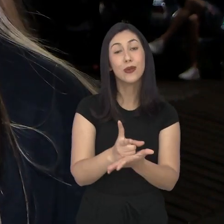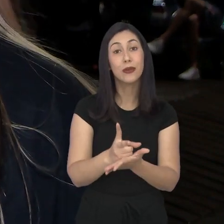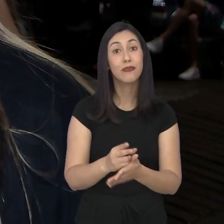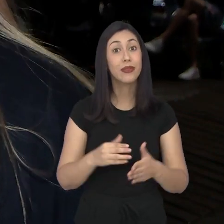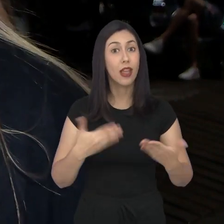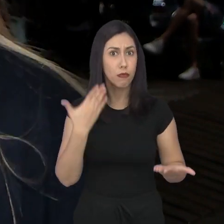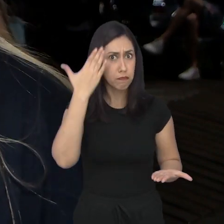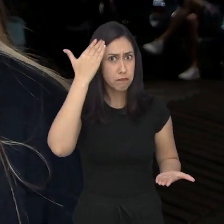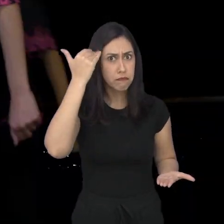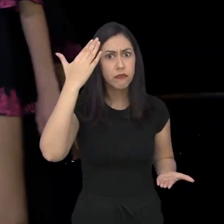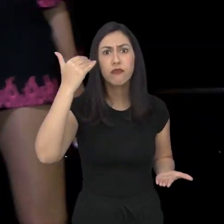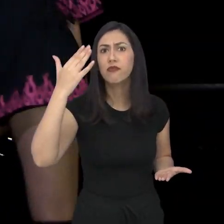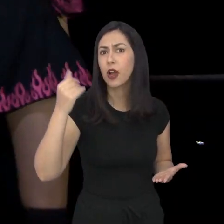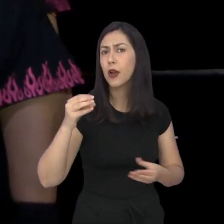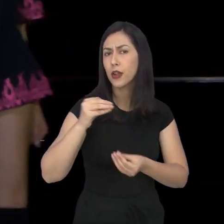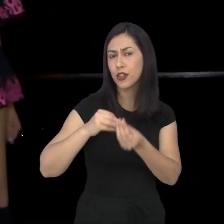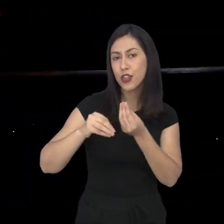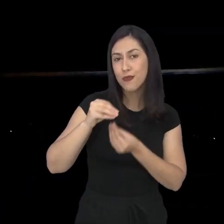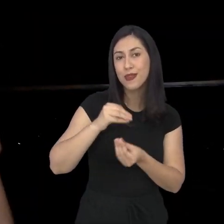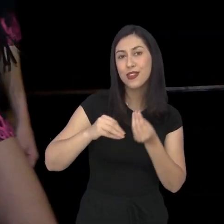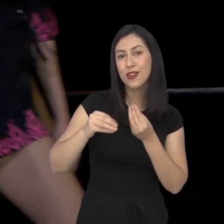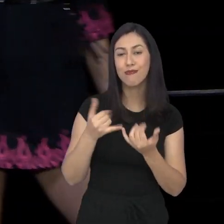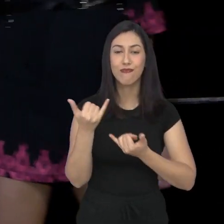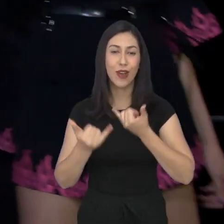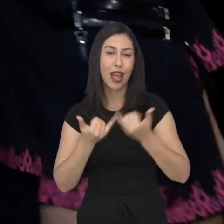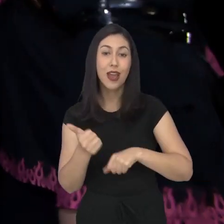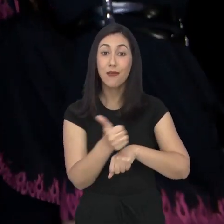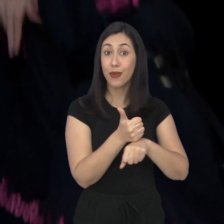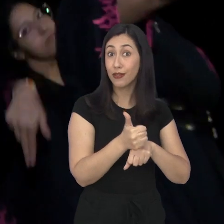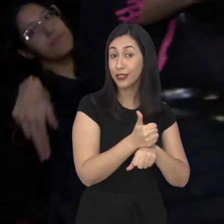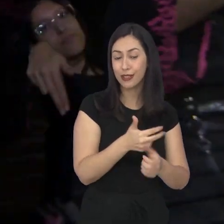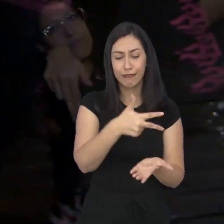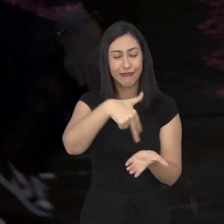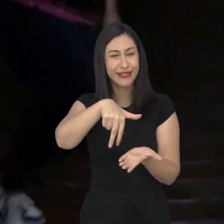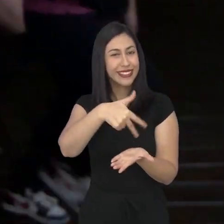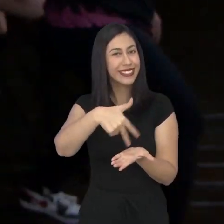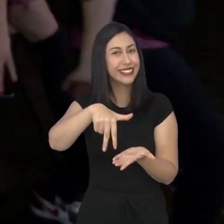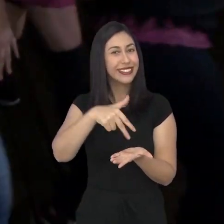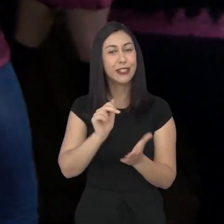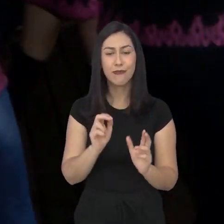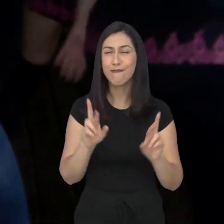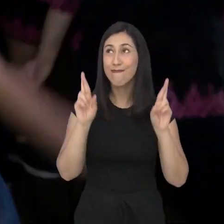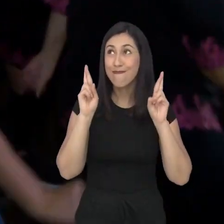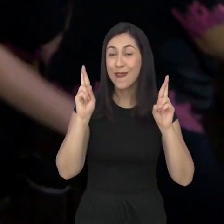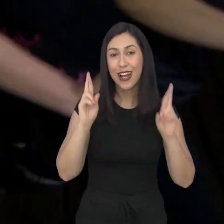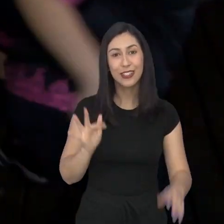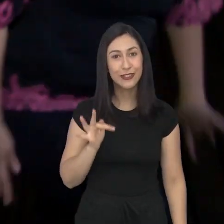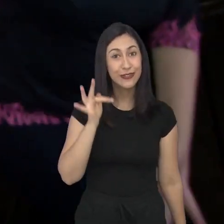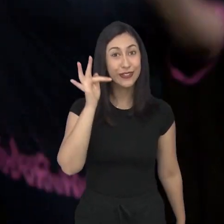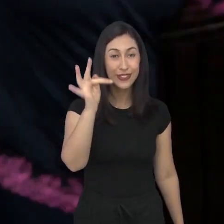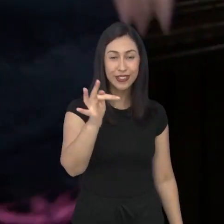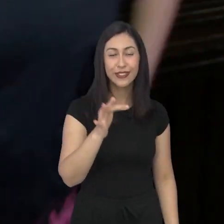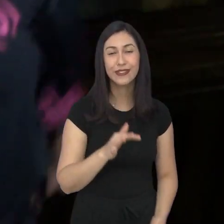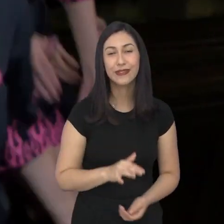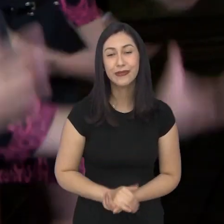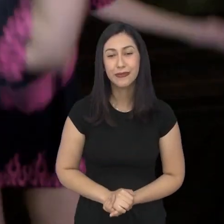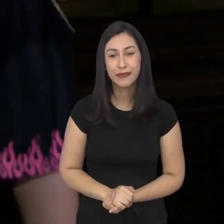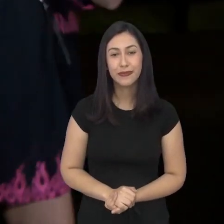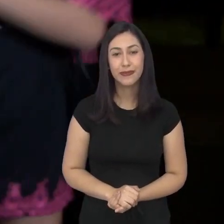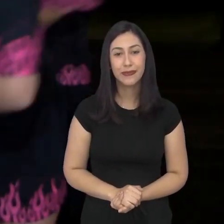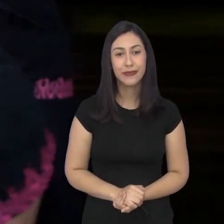estamos com o grupo aí até hoje. E o sucesso dessa mistura de hobby e profissão deixa a dançarina ainda mais otimista para o